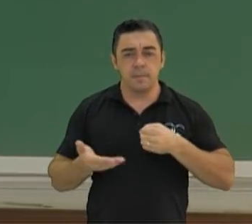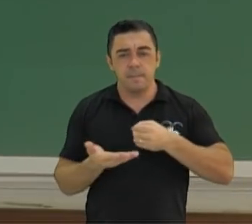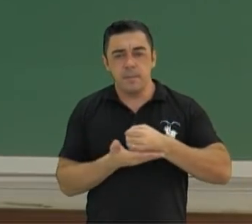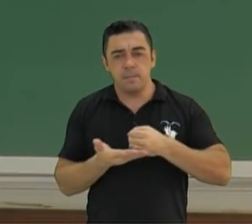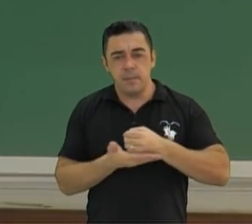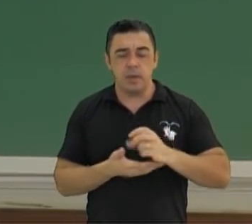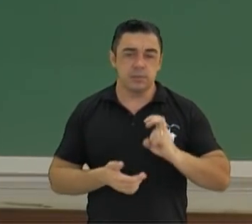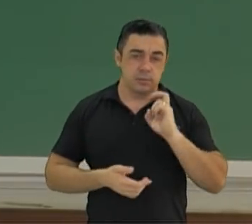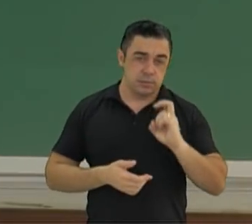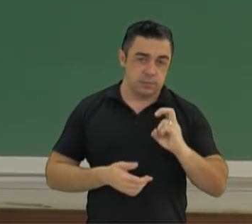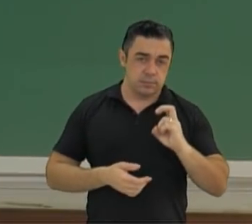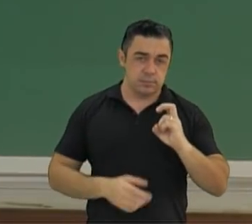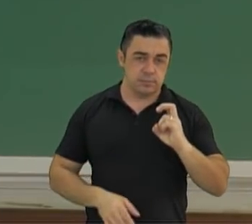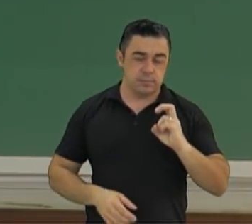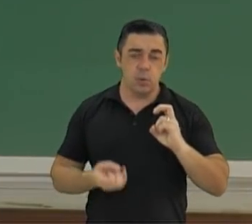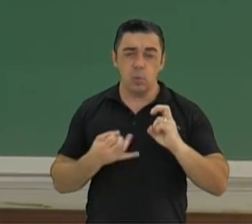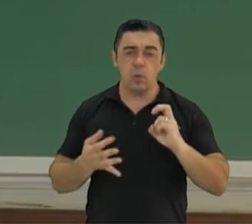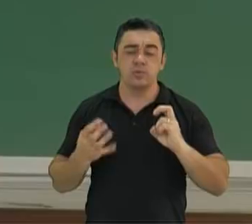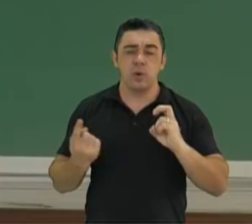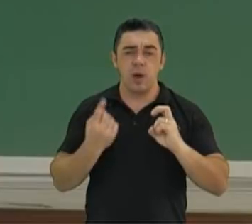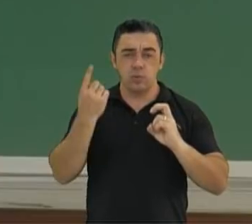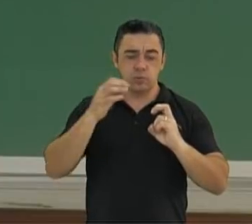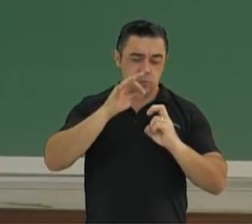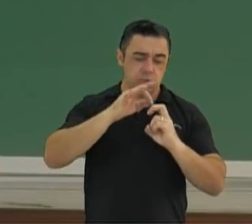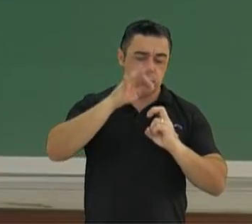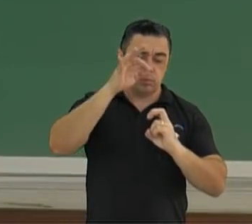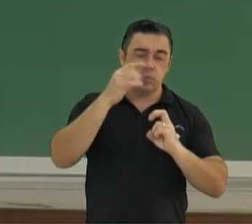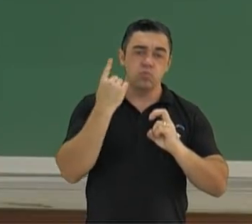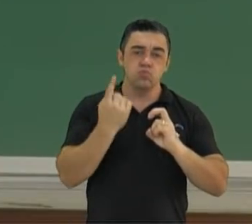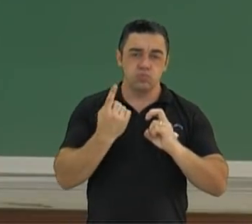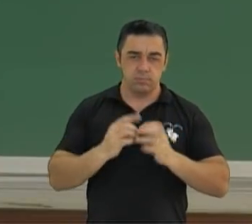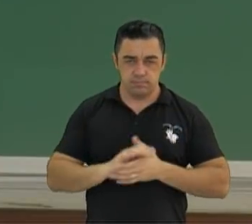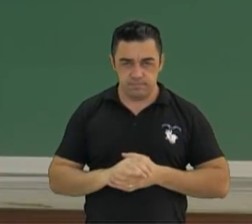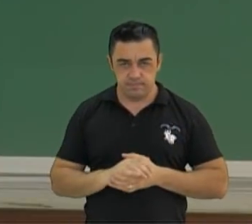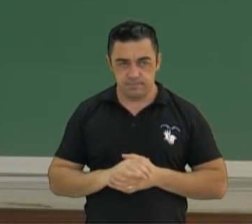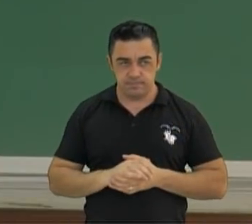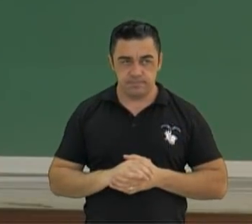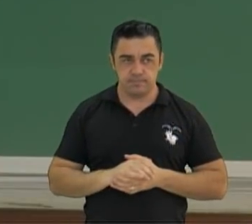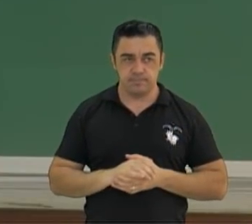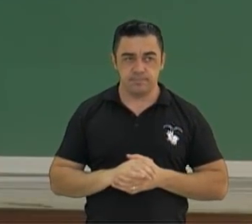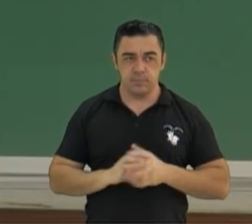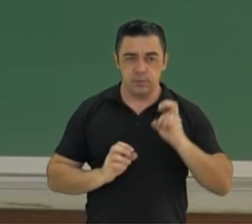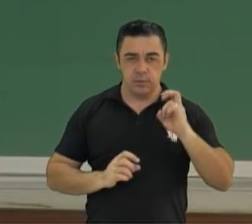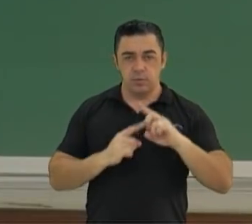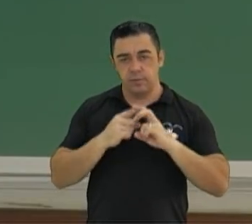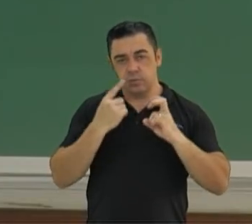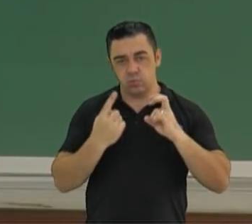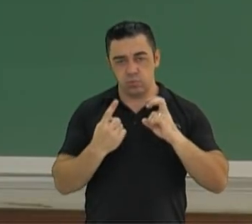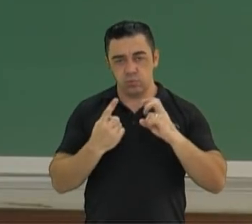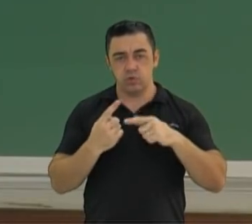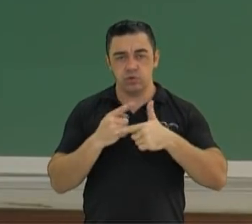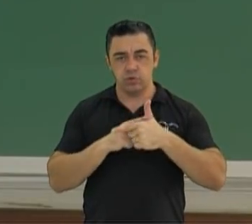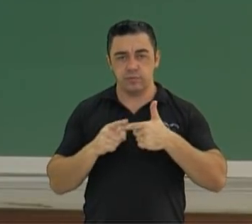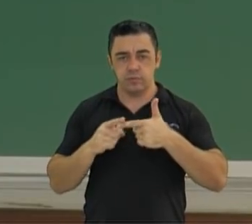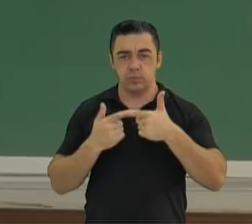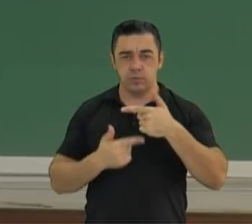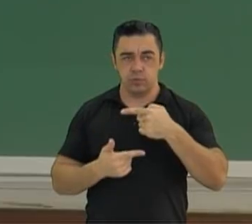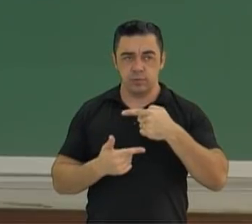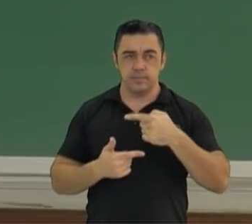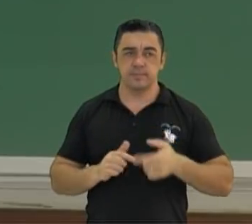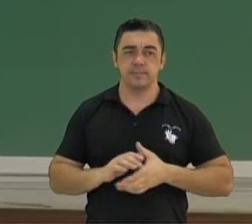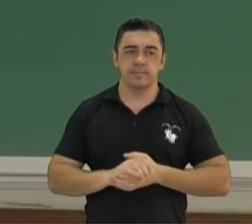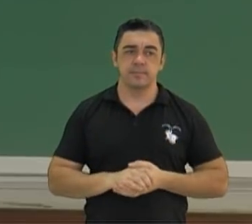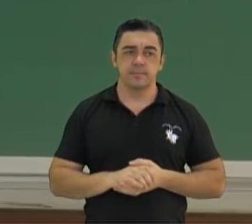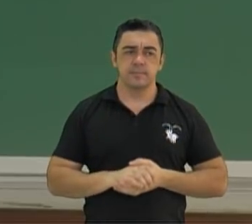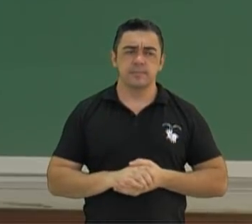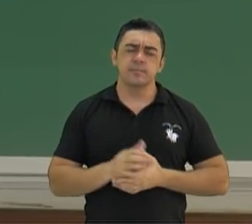nossa base é 5. Quem é a nossa altura? 1. Então, vai ficar 5 vezes 1 divididos por